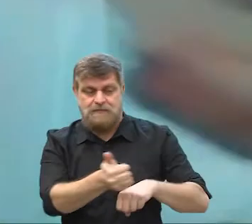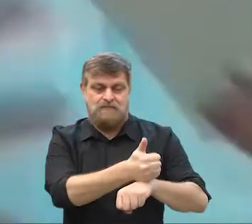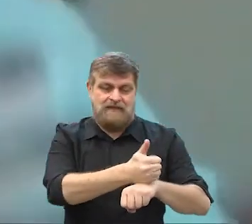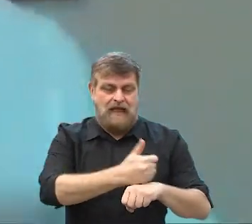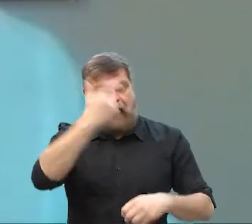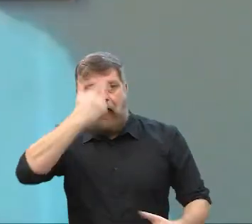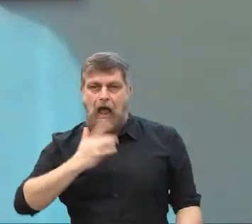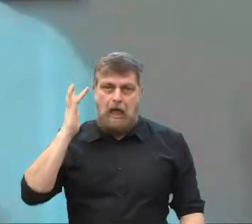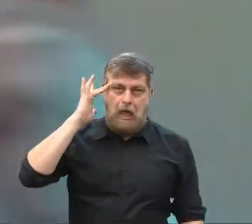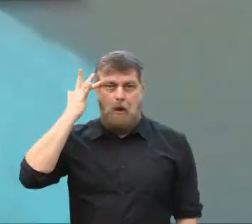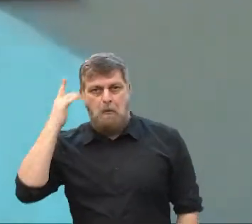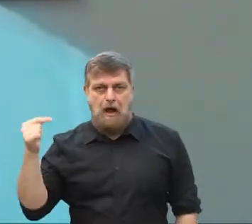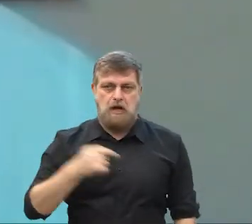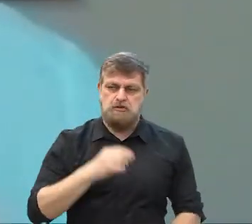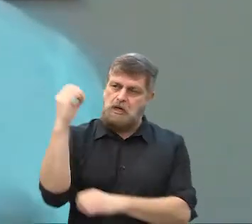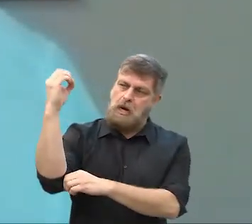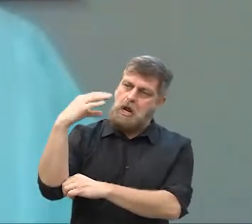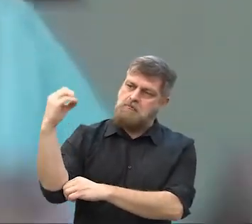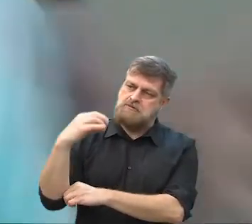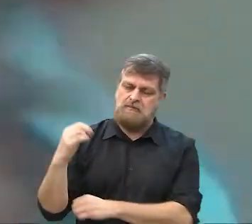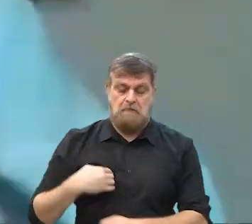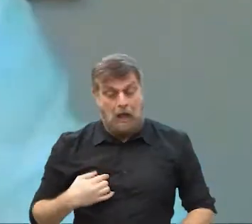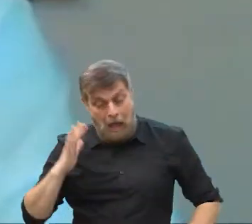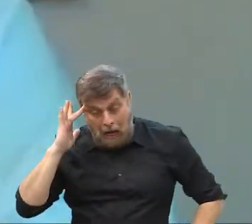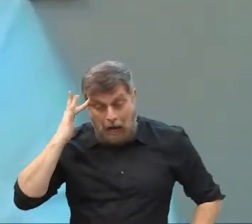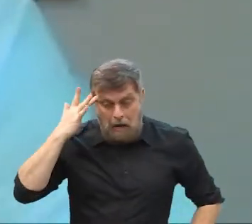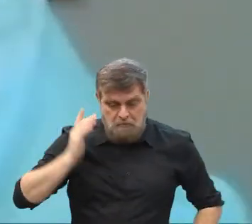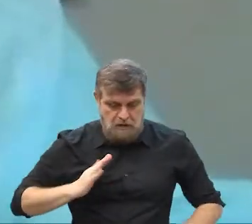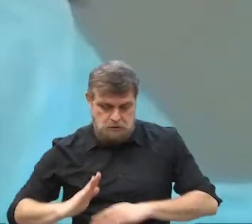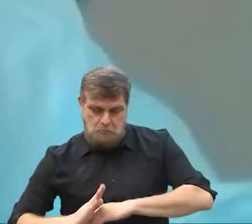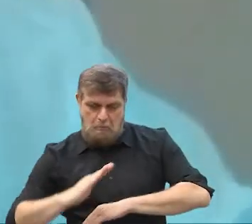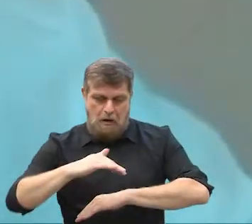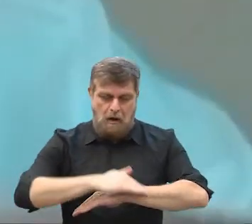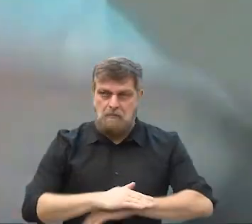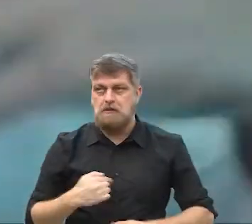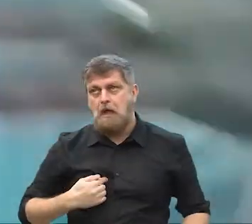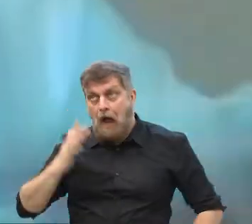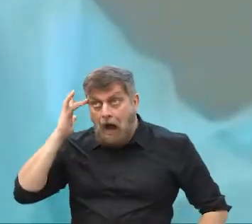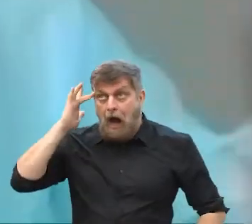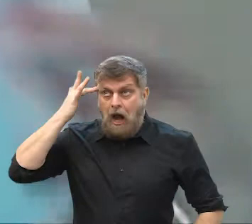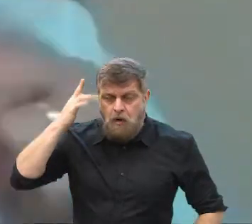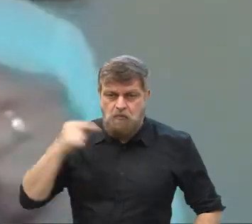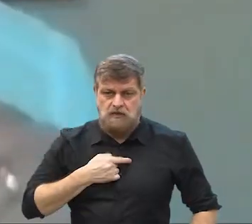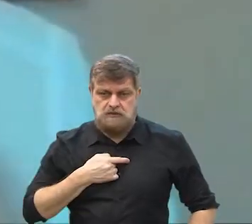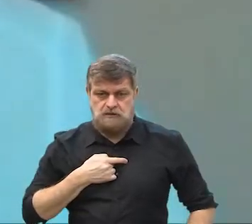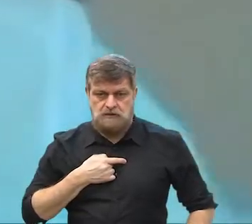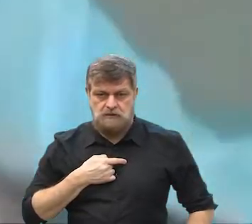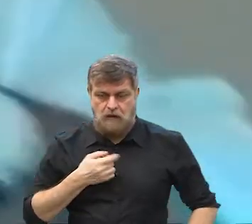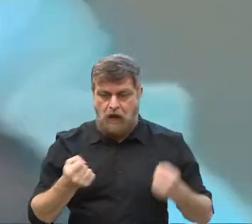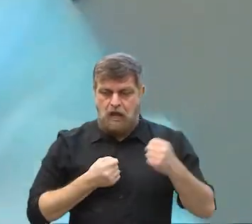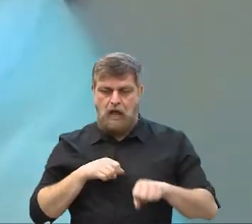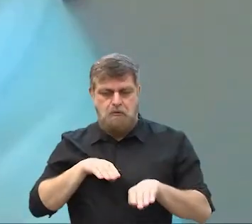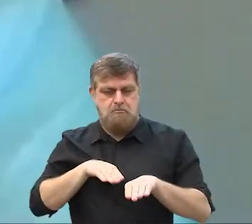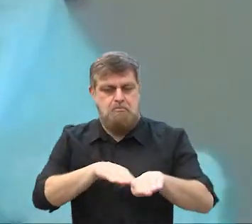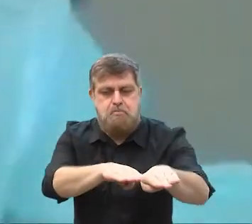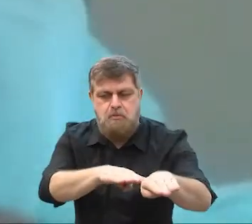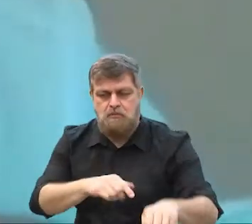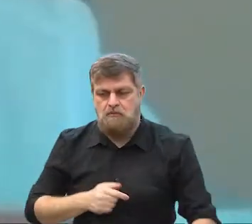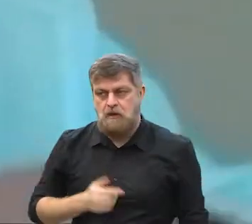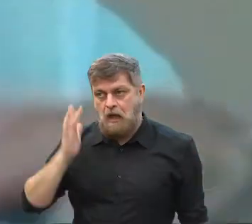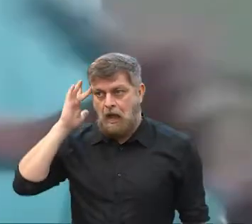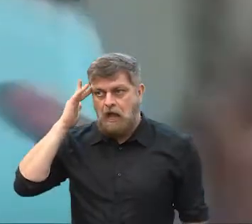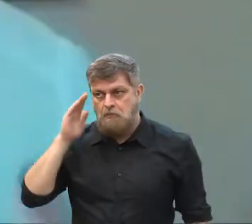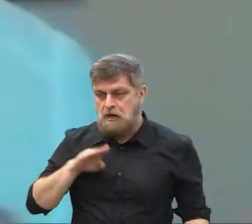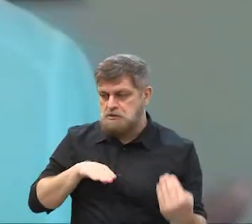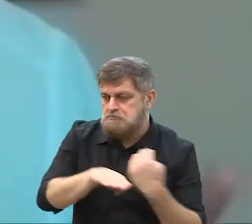achar que tem que colocar ali um semáforo, aí eu acho que tem que colocar uma lombada, aí eu acho que tem que ser mão única, aí eu acho que tem que ser mão dupla.